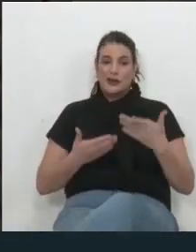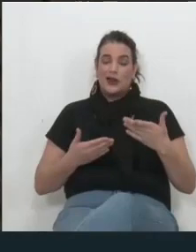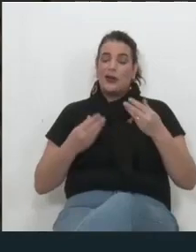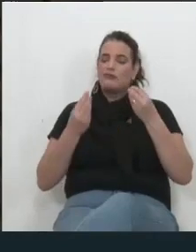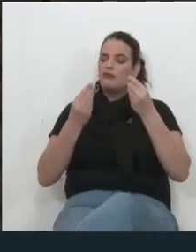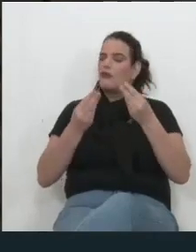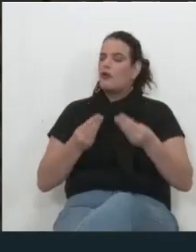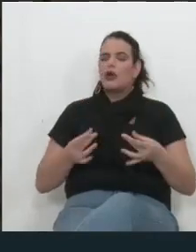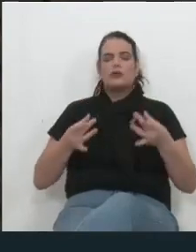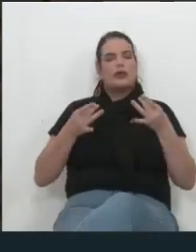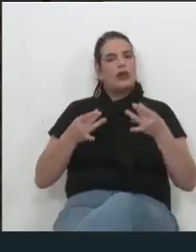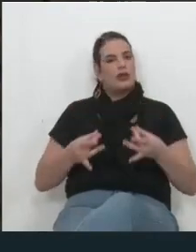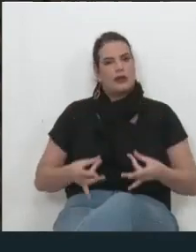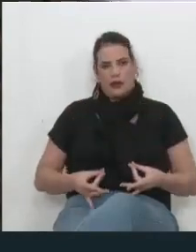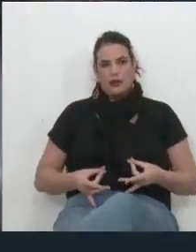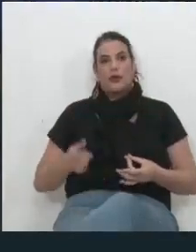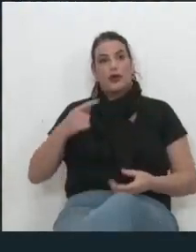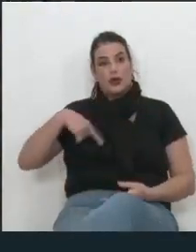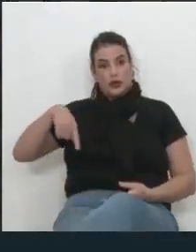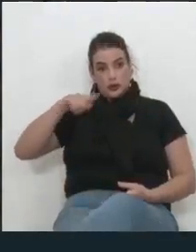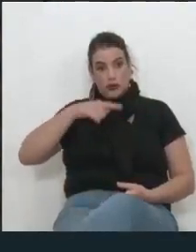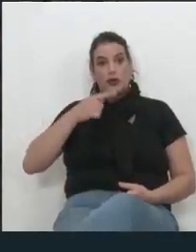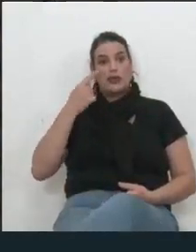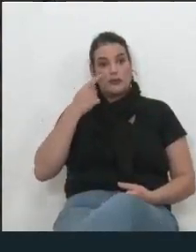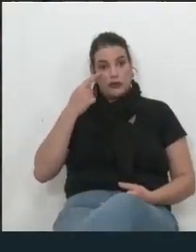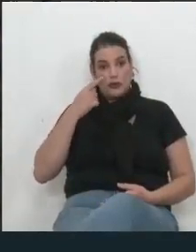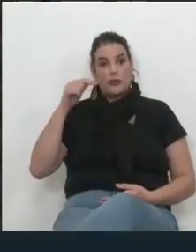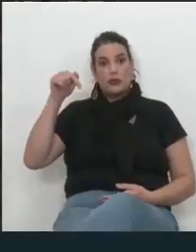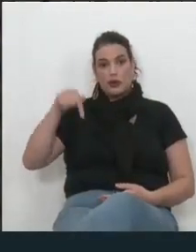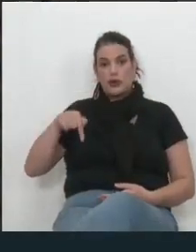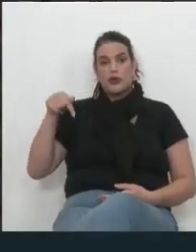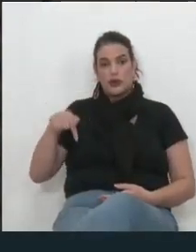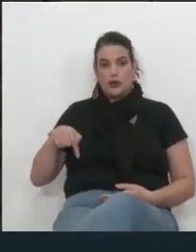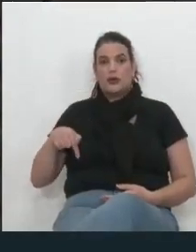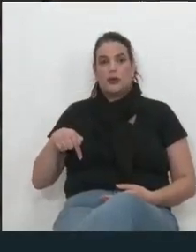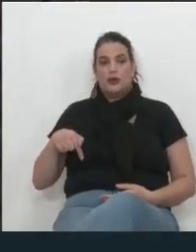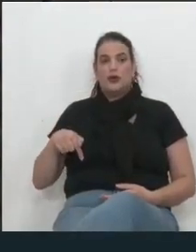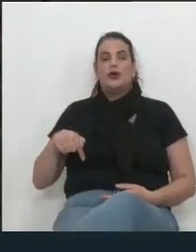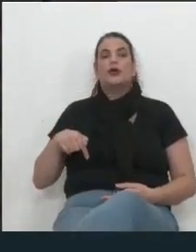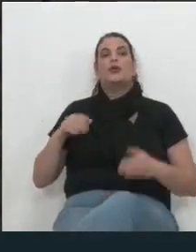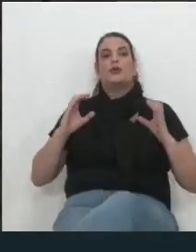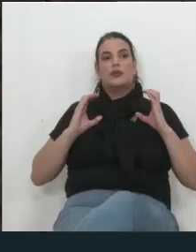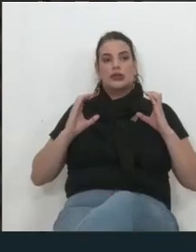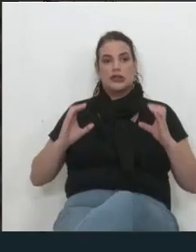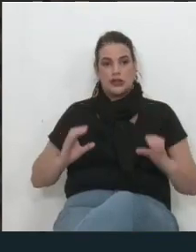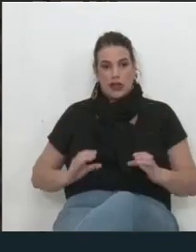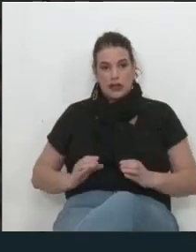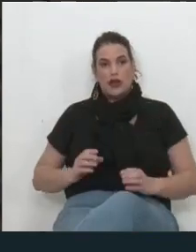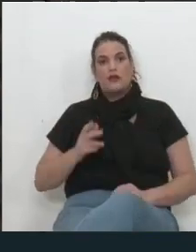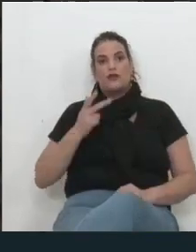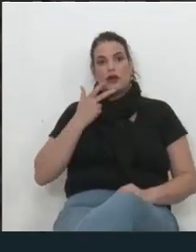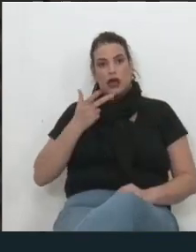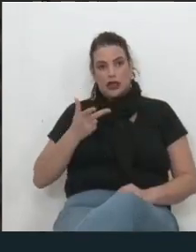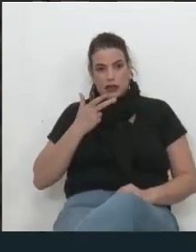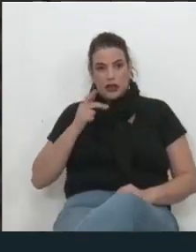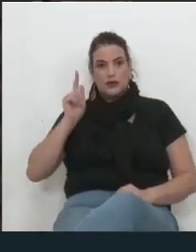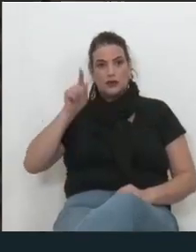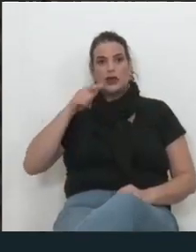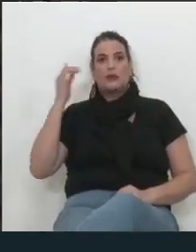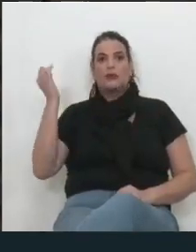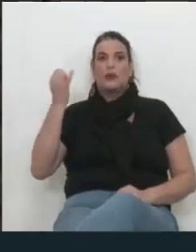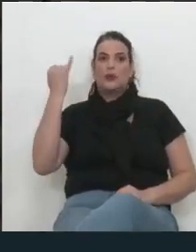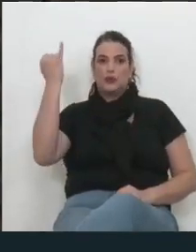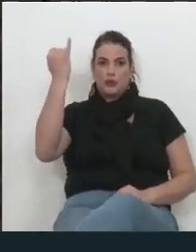complexa e nós ouvimos aqui um cidadão falando da